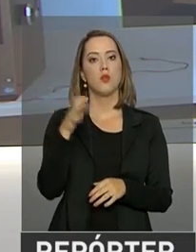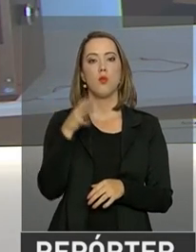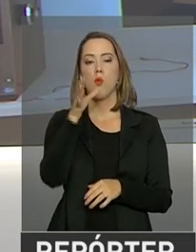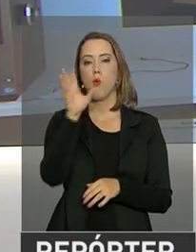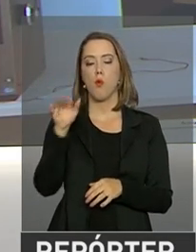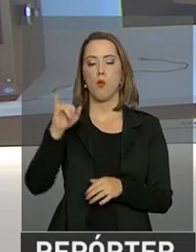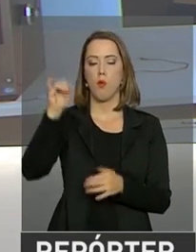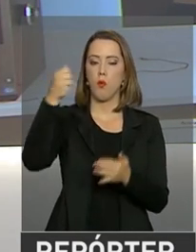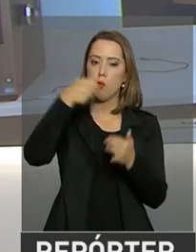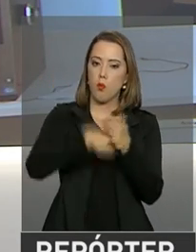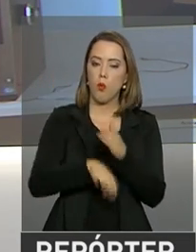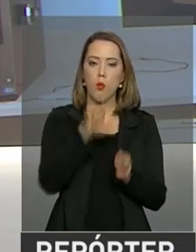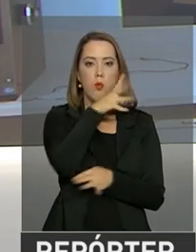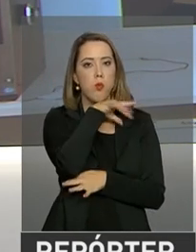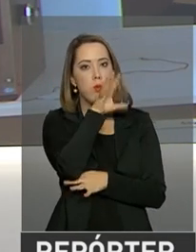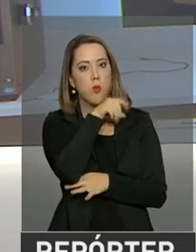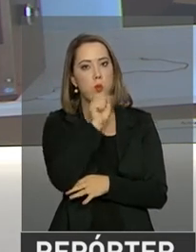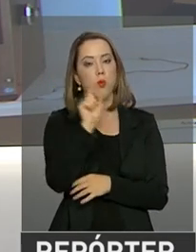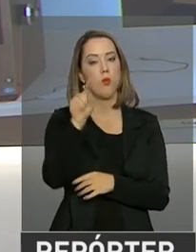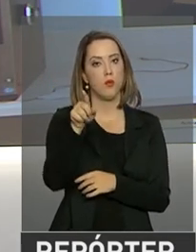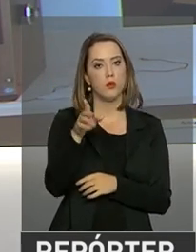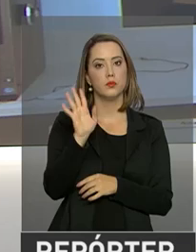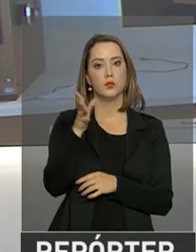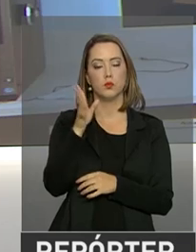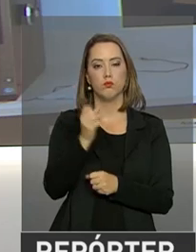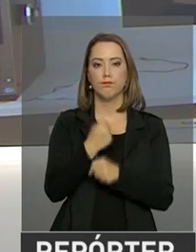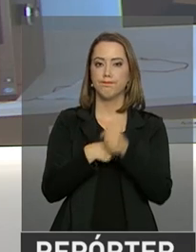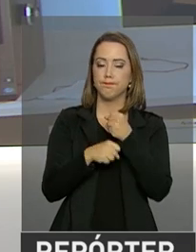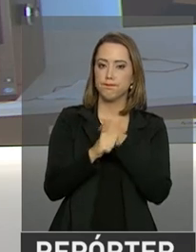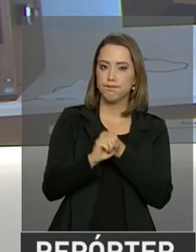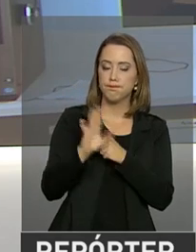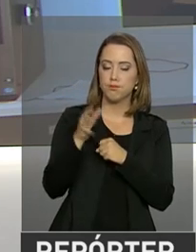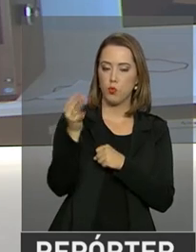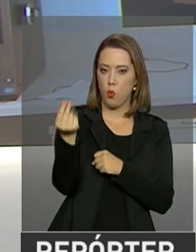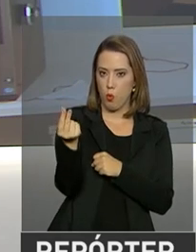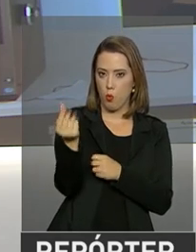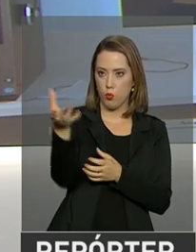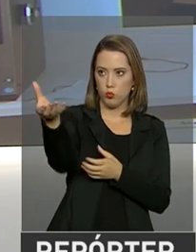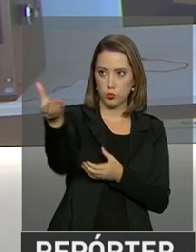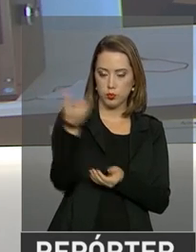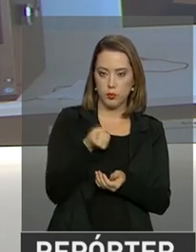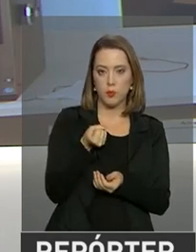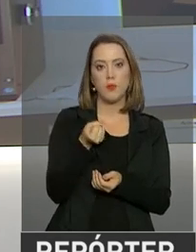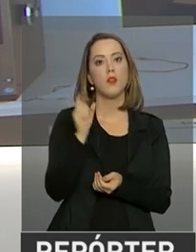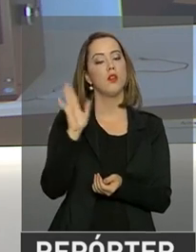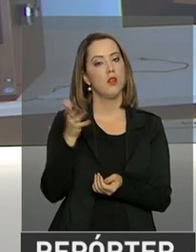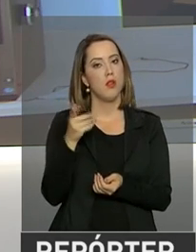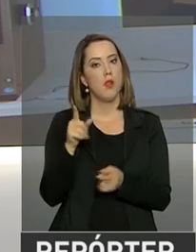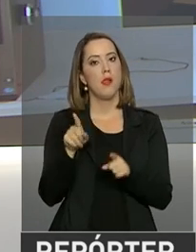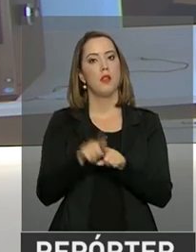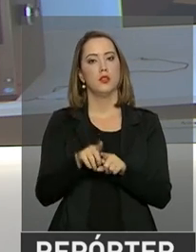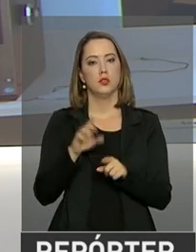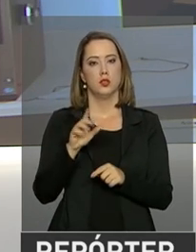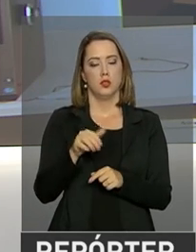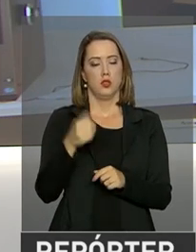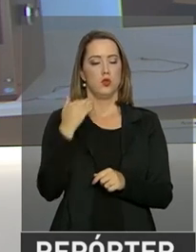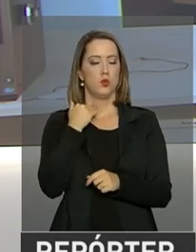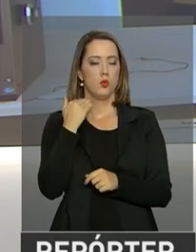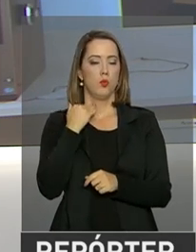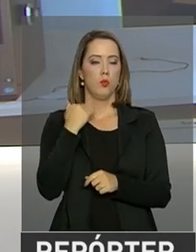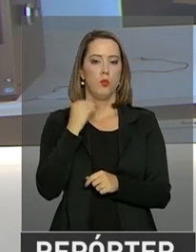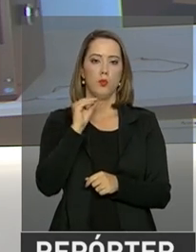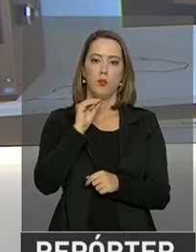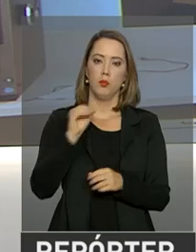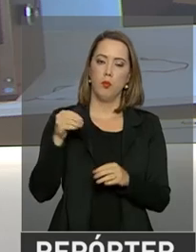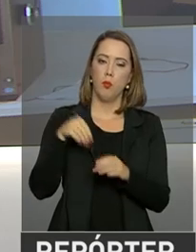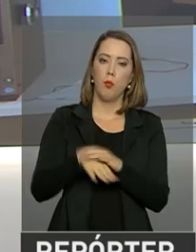imposto de renda de 2016 e também a lotes residuais de anos anteriores o valor será acreditado na conta bancária de 1.